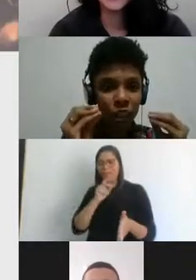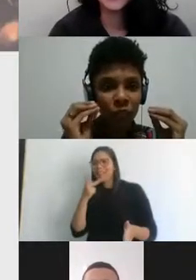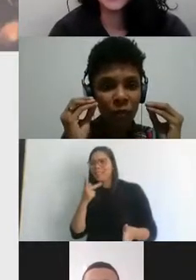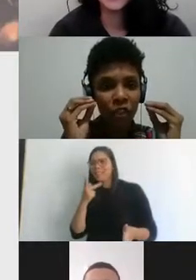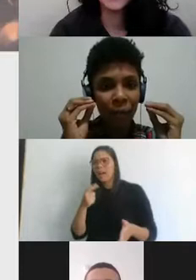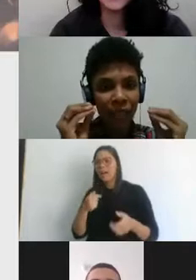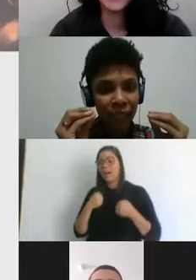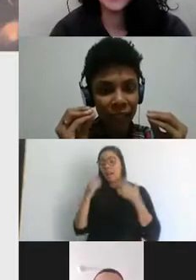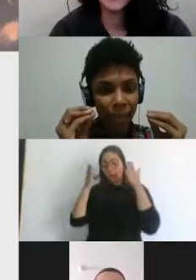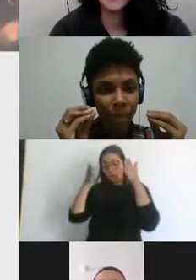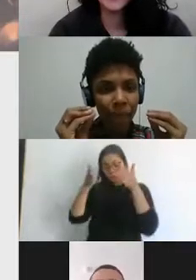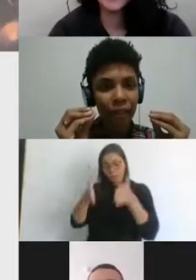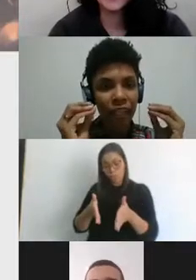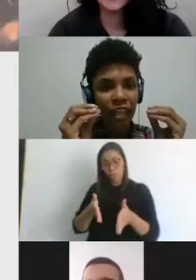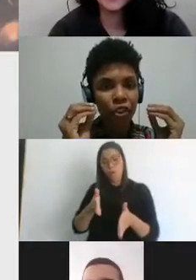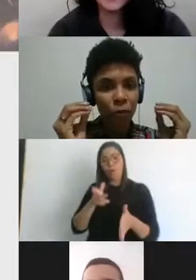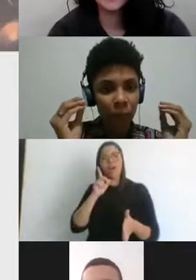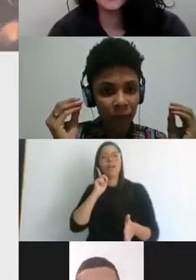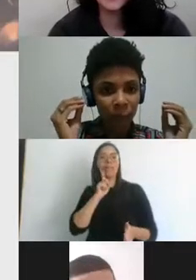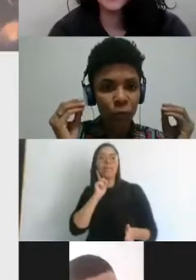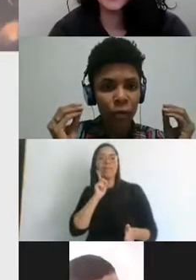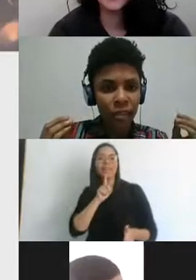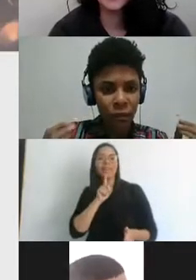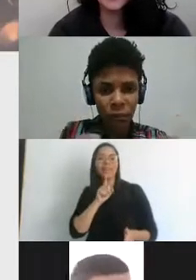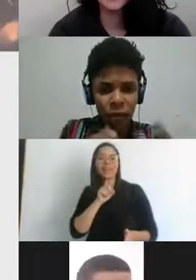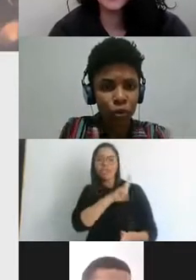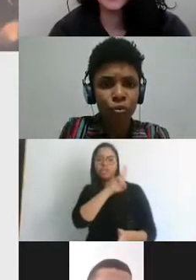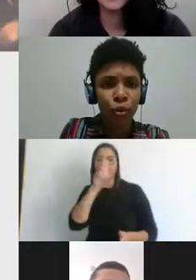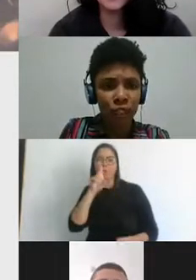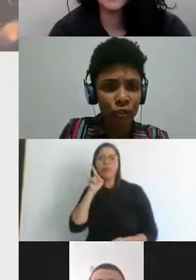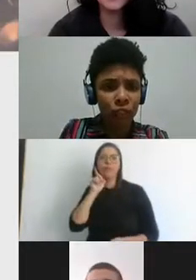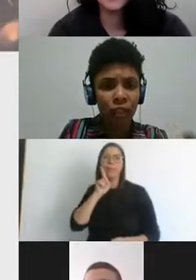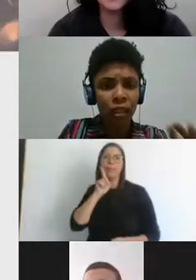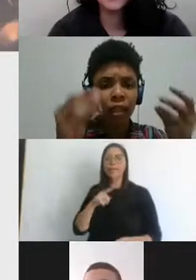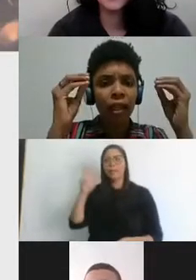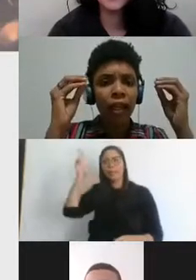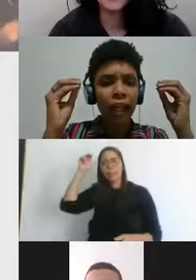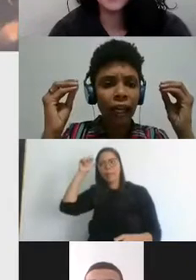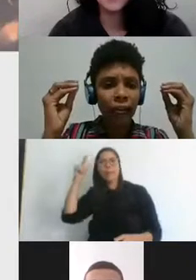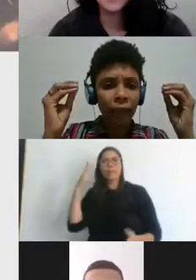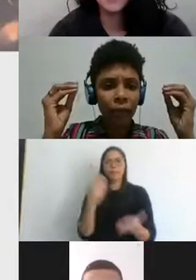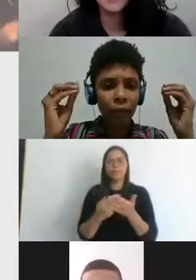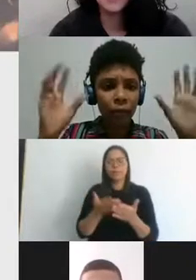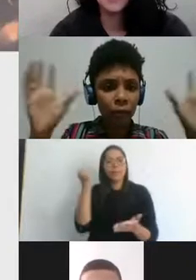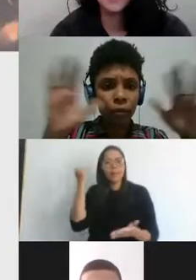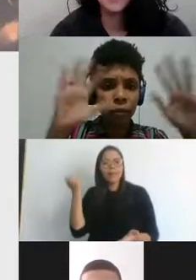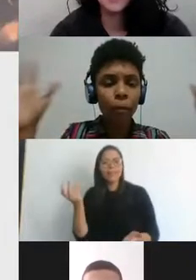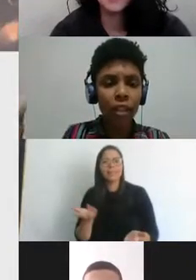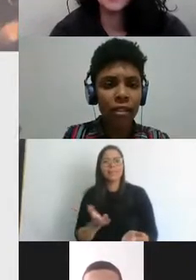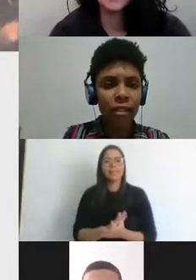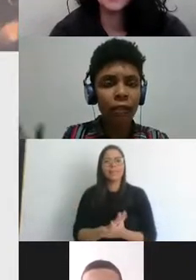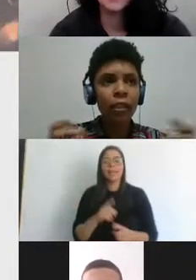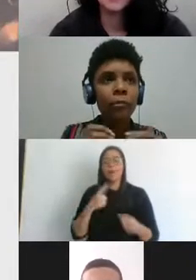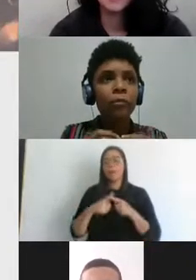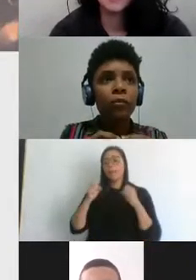chegou no que a gente vai chamar de América que ele chamou de América por burrice me porque não estudou antes né é o